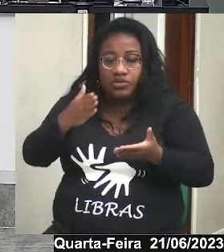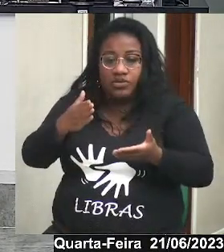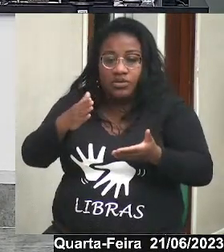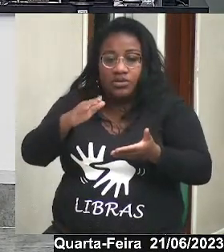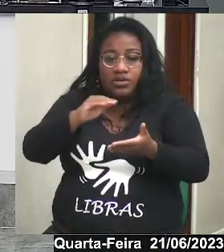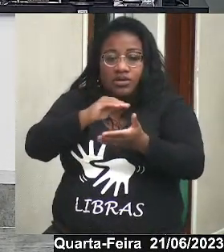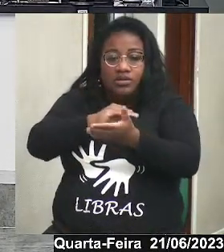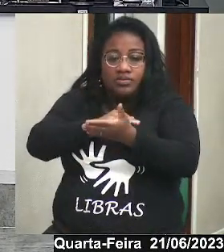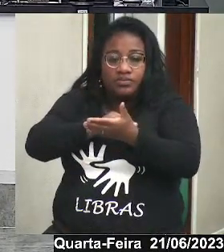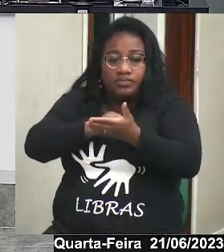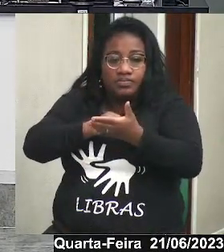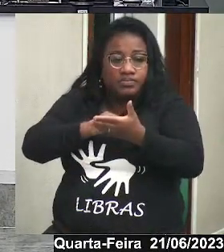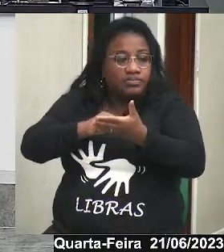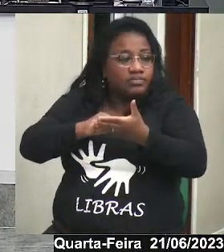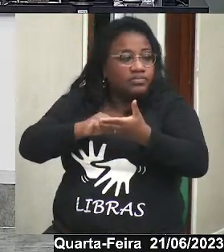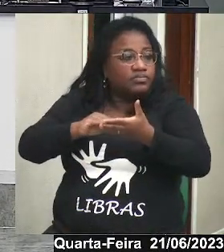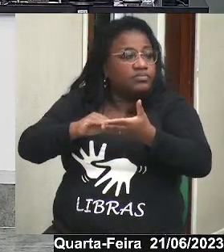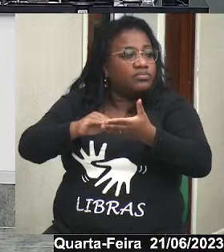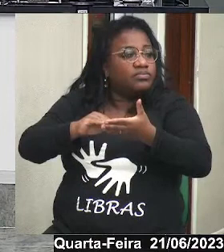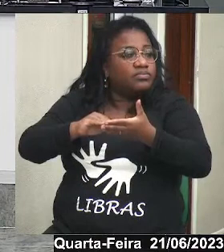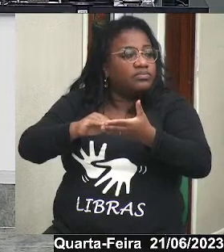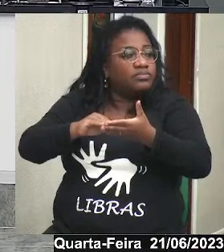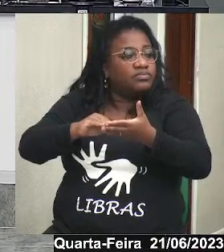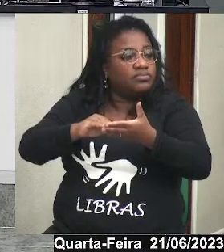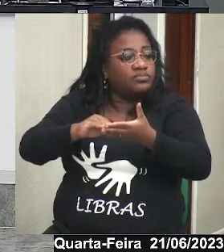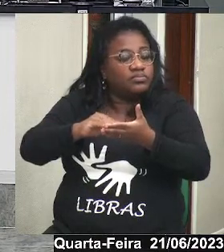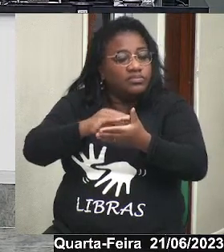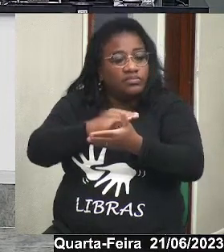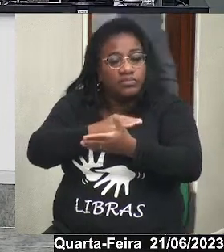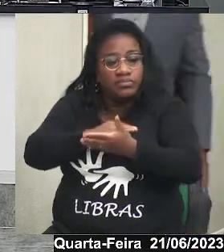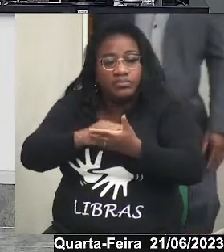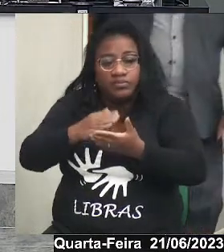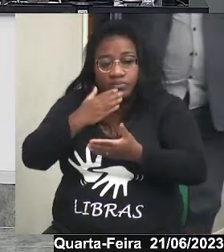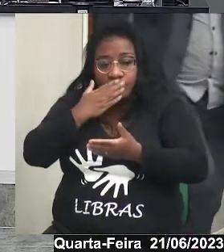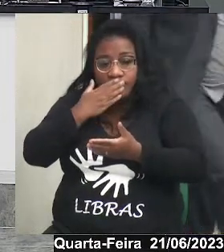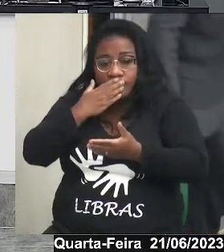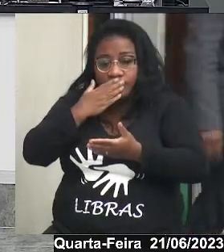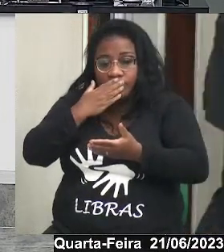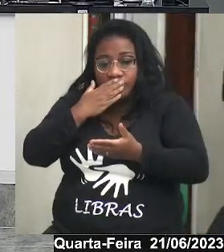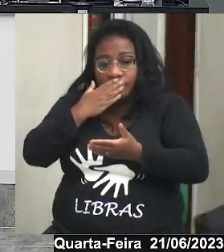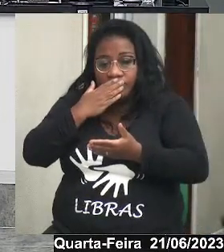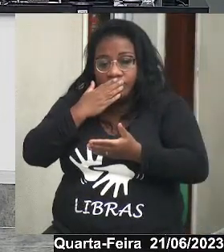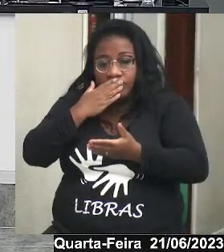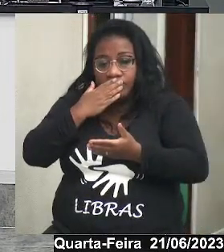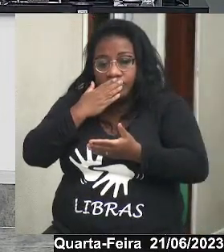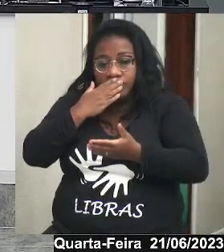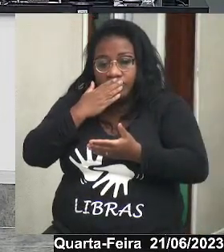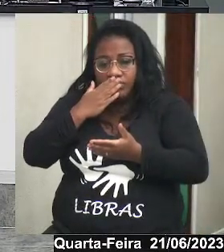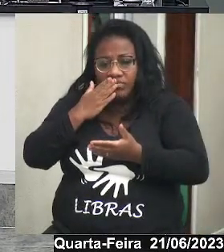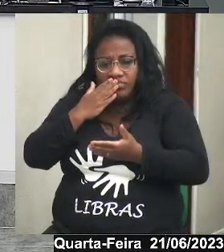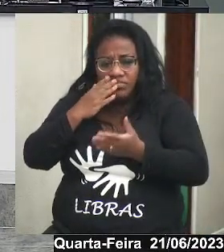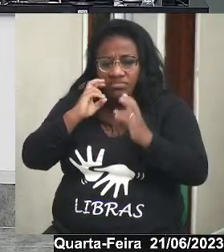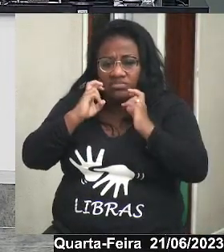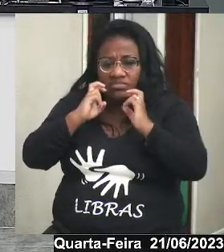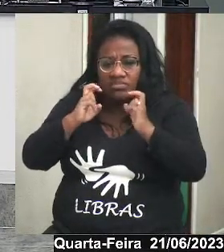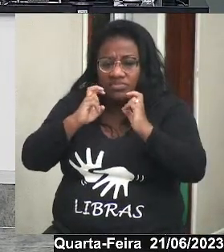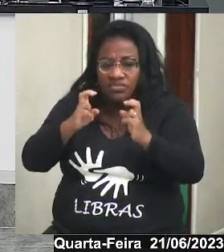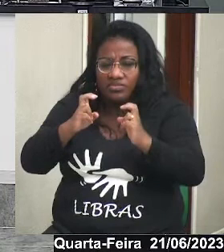queria tirar uma dúvida com o senhor. Eu indefiro a sua questão de ordem. Semana que vem, está, se tiver os documentos... Está indeferido.